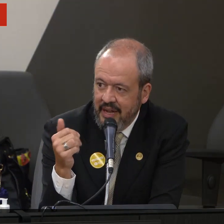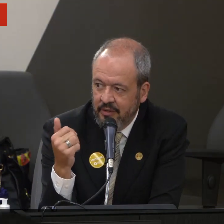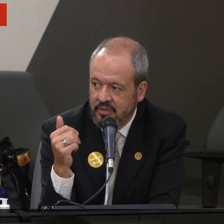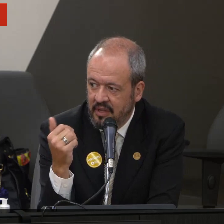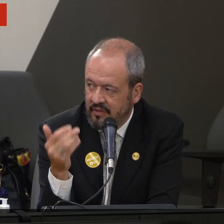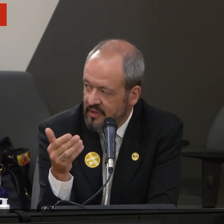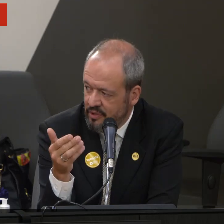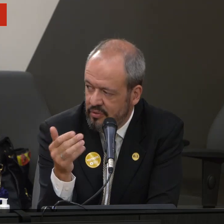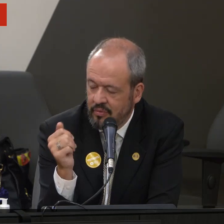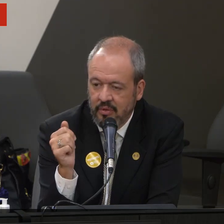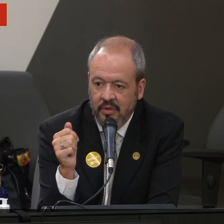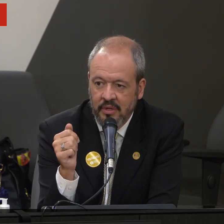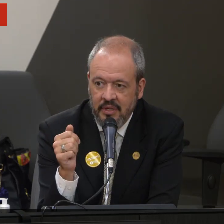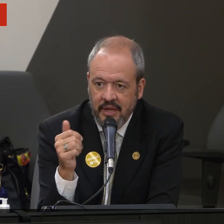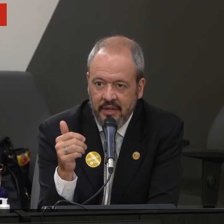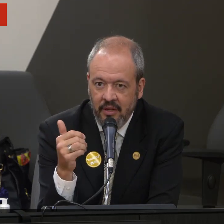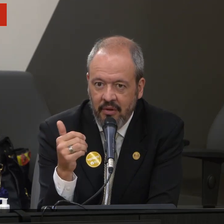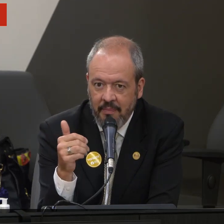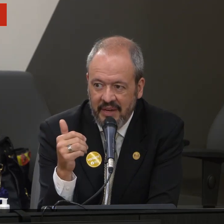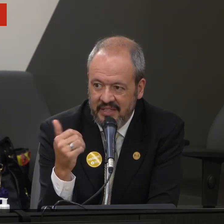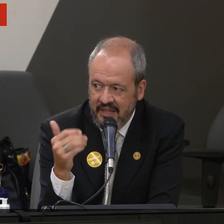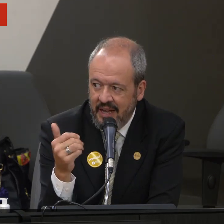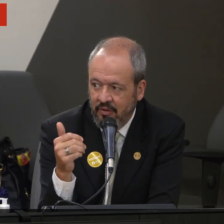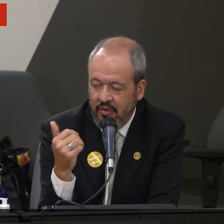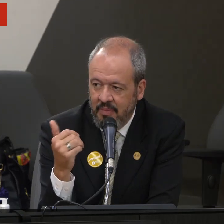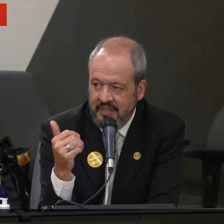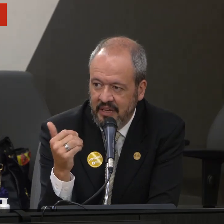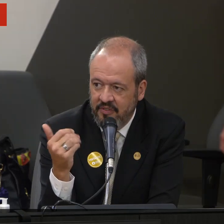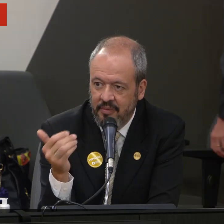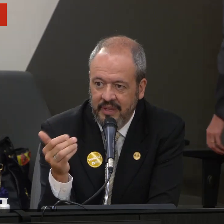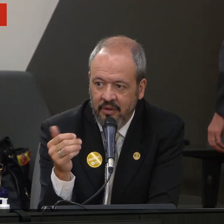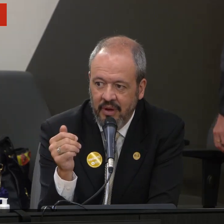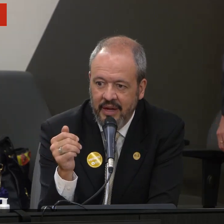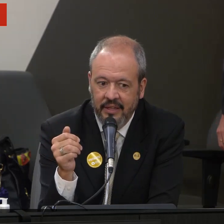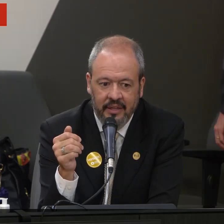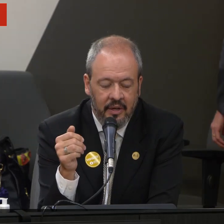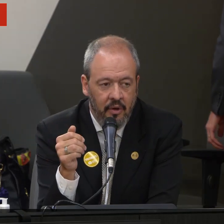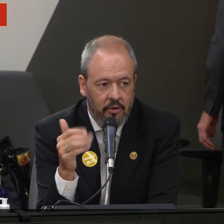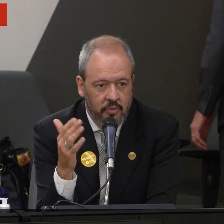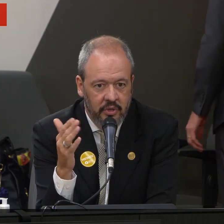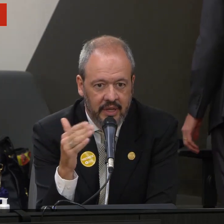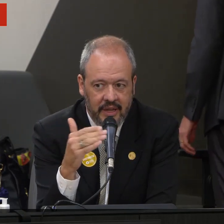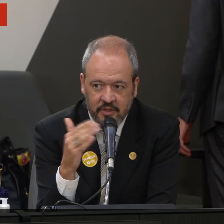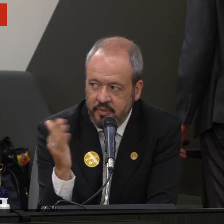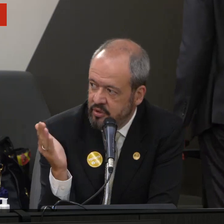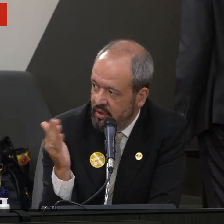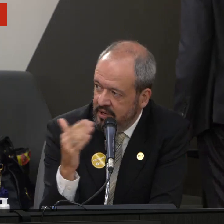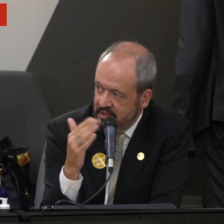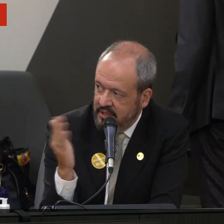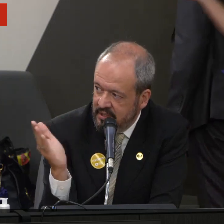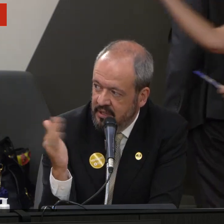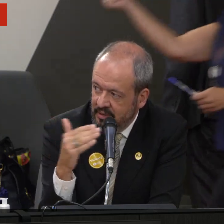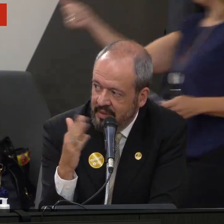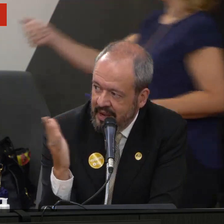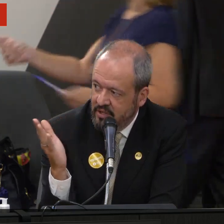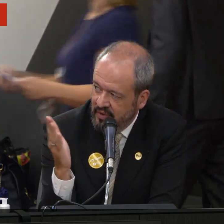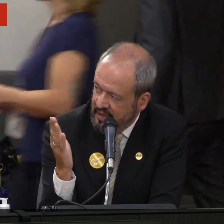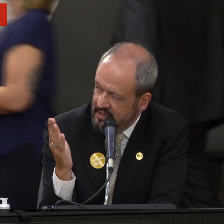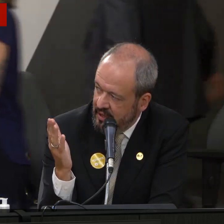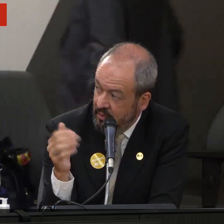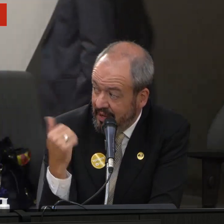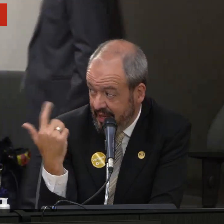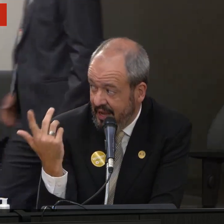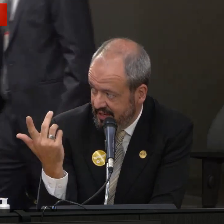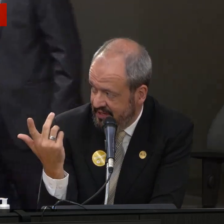quando você contrata um serviço e ele não é prestado não é prestado de forma adequada o sudor tem as opções para